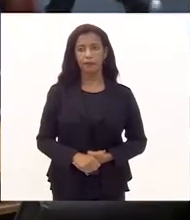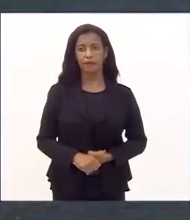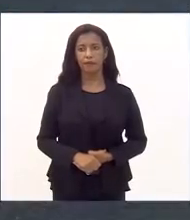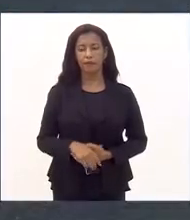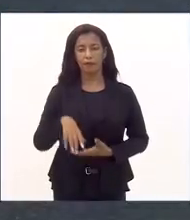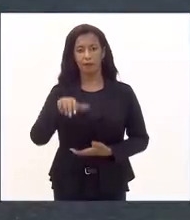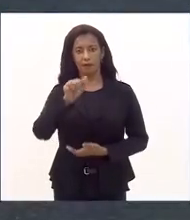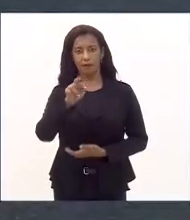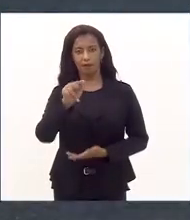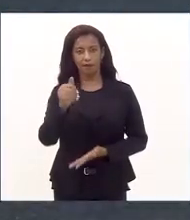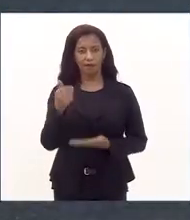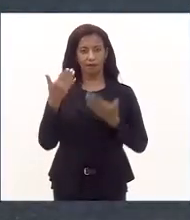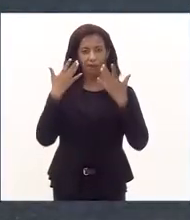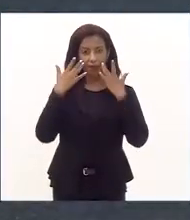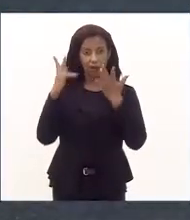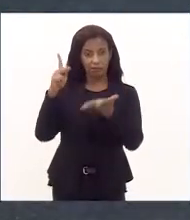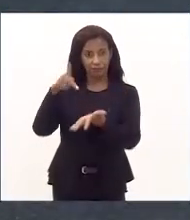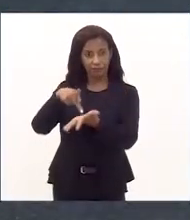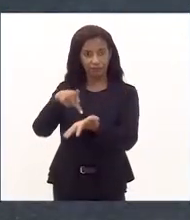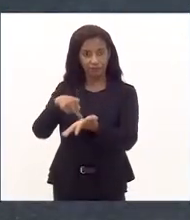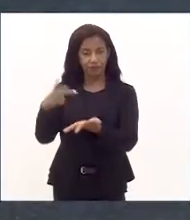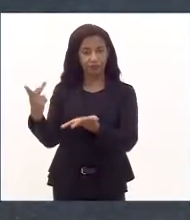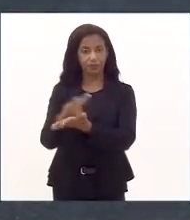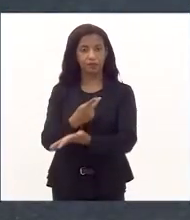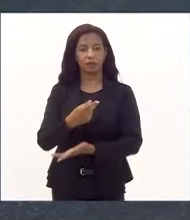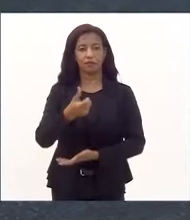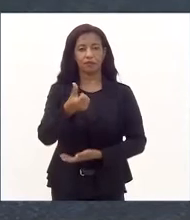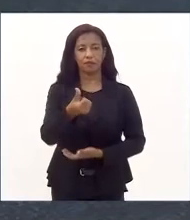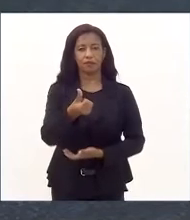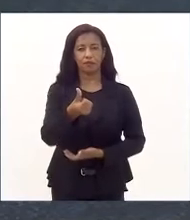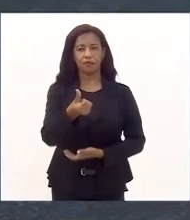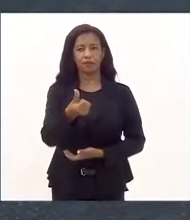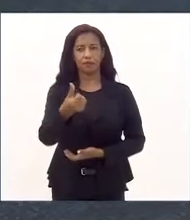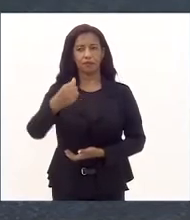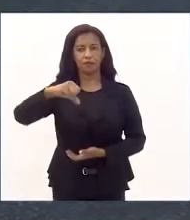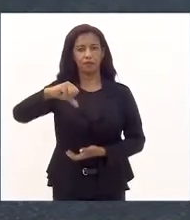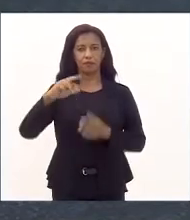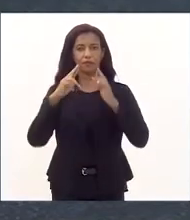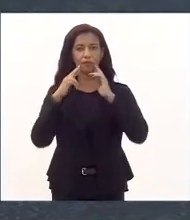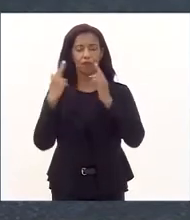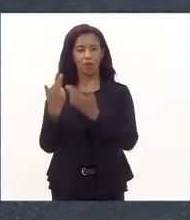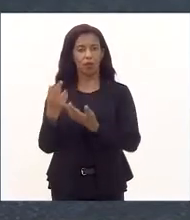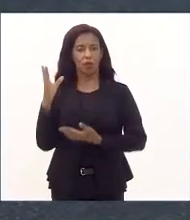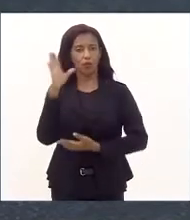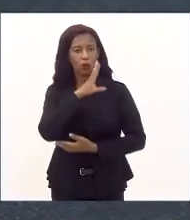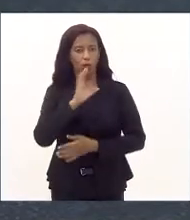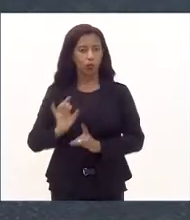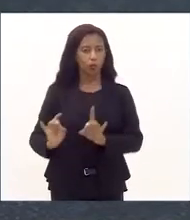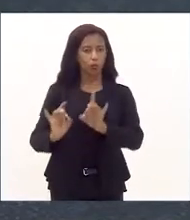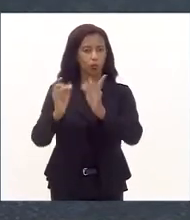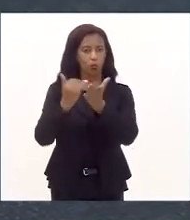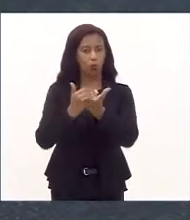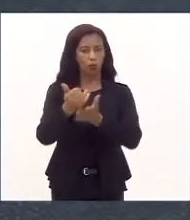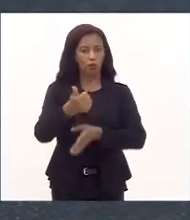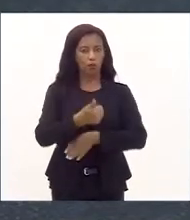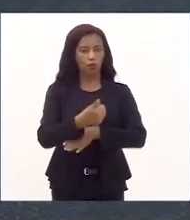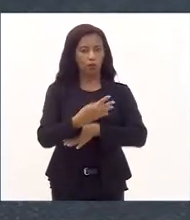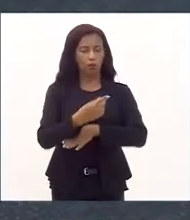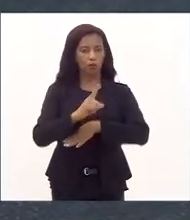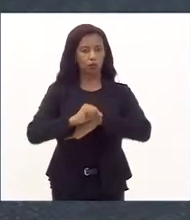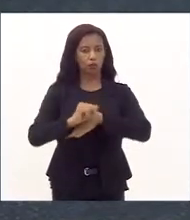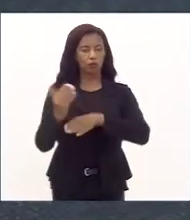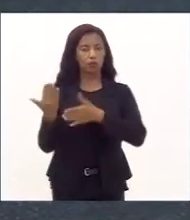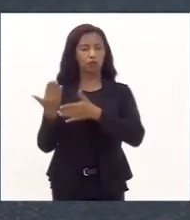A ata reflete com exatidão o ocorrido na 79ª sessão ordinária, que iniciada às 14